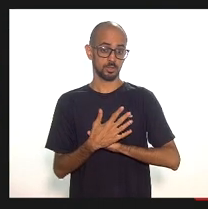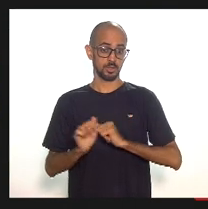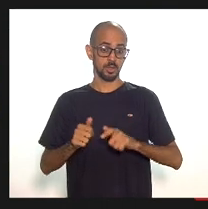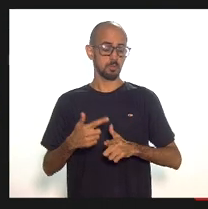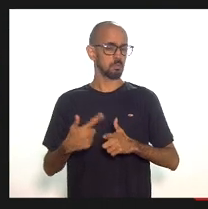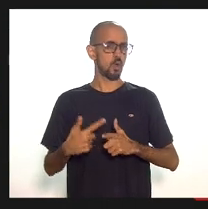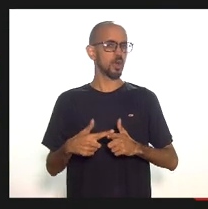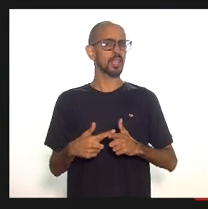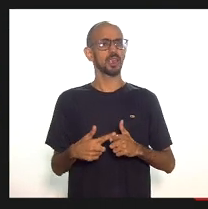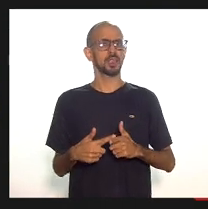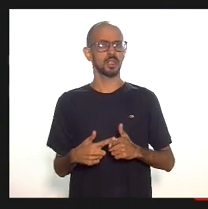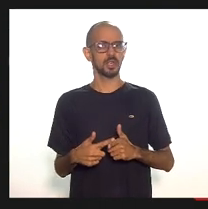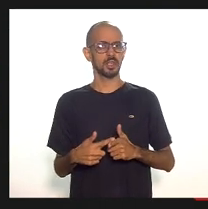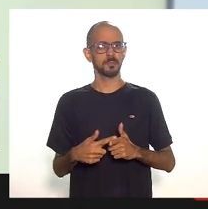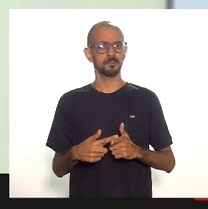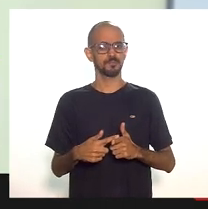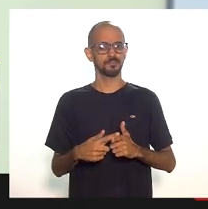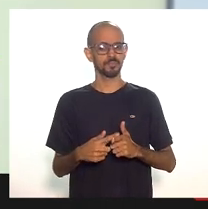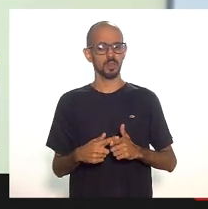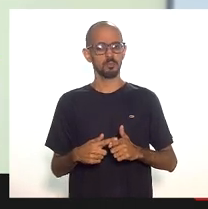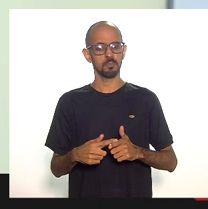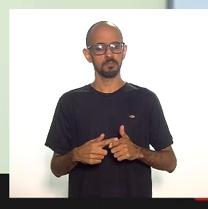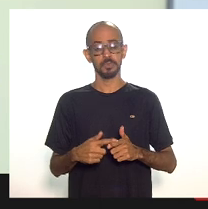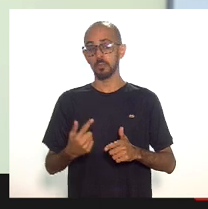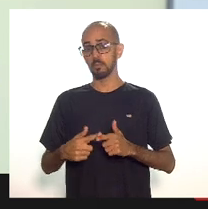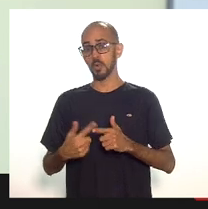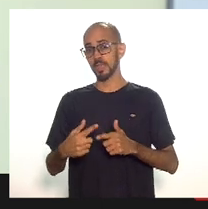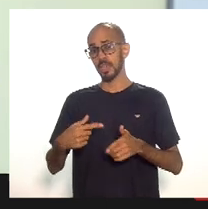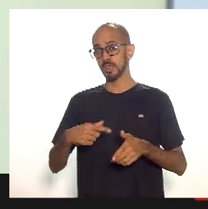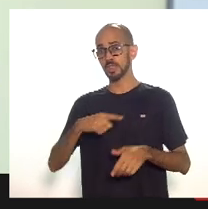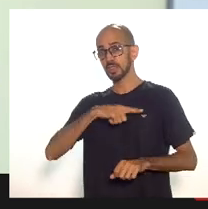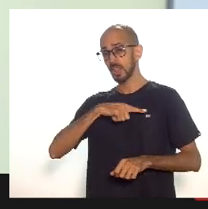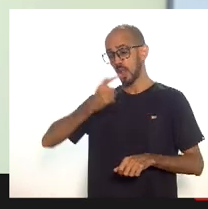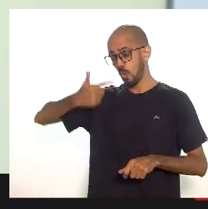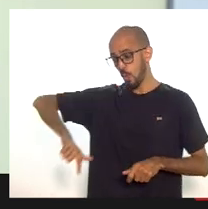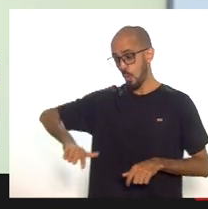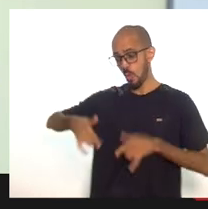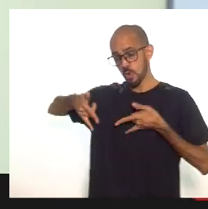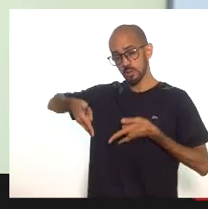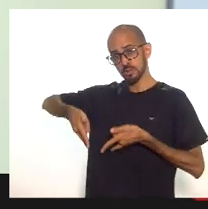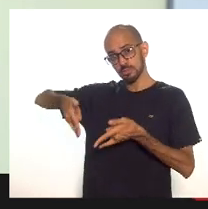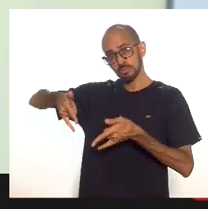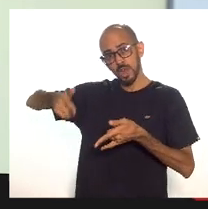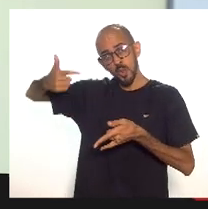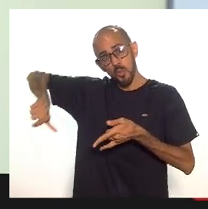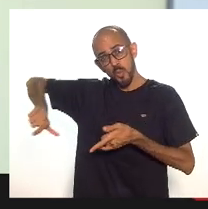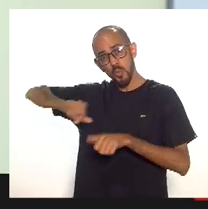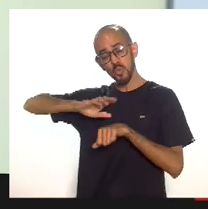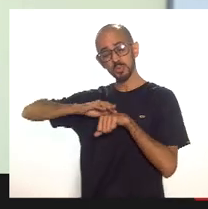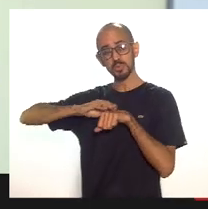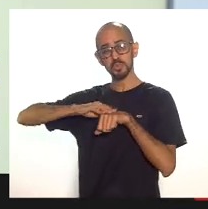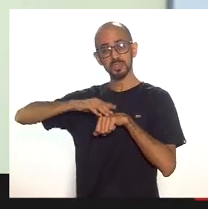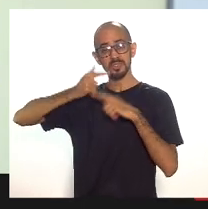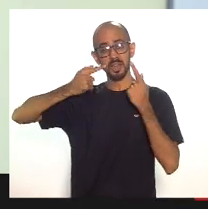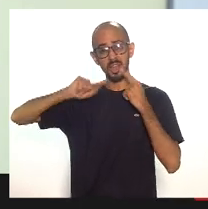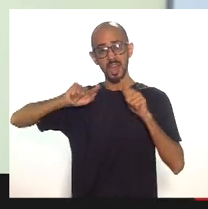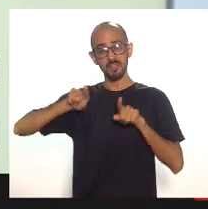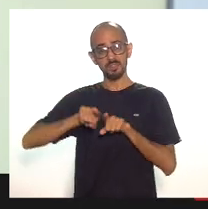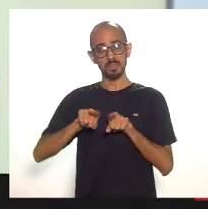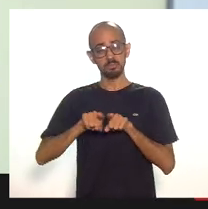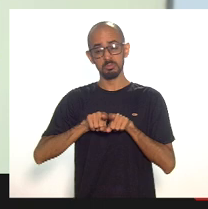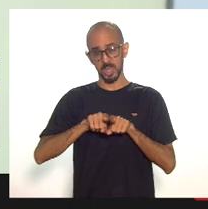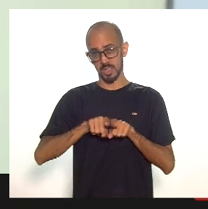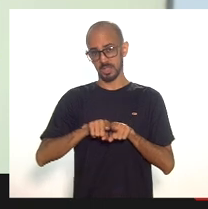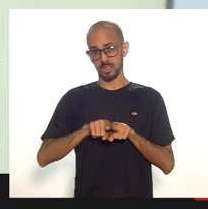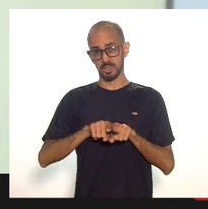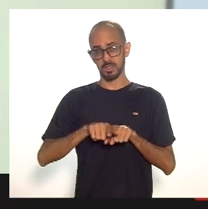Por que isso aí? Porque existem outros leitos que são destinados às doenças de maior complexidade, que é a